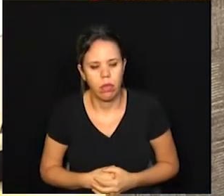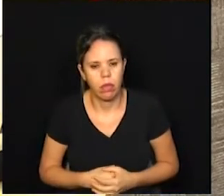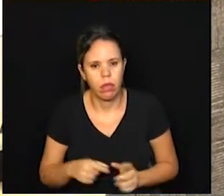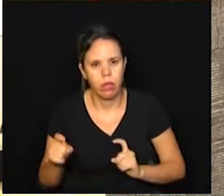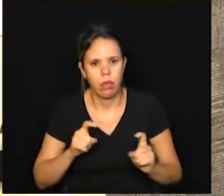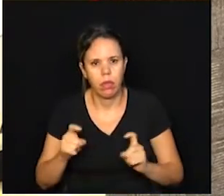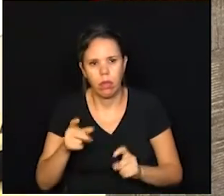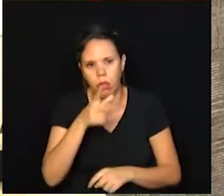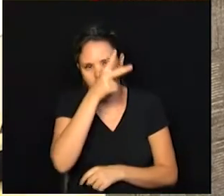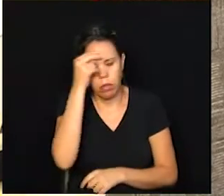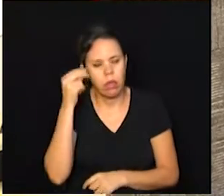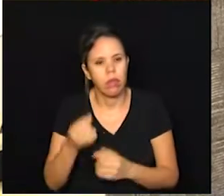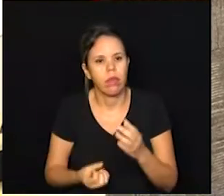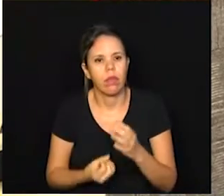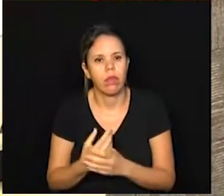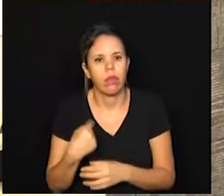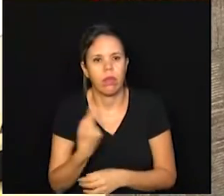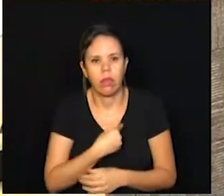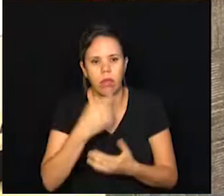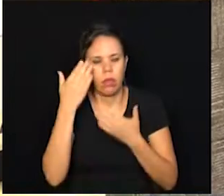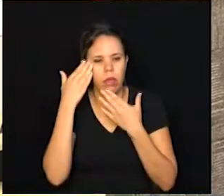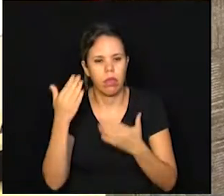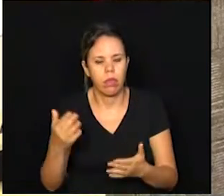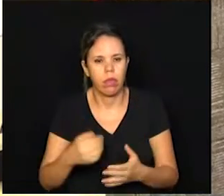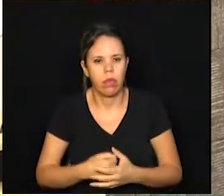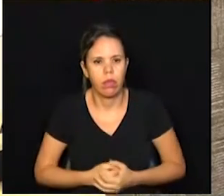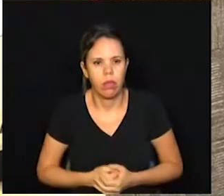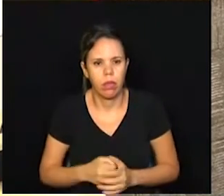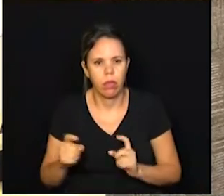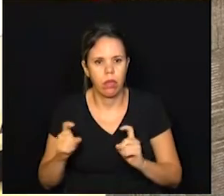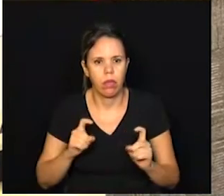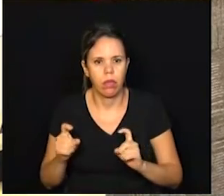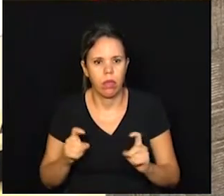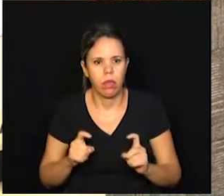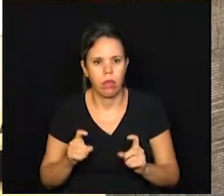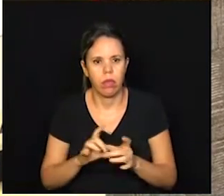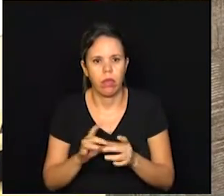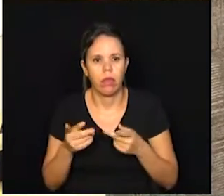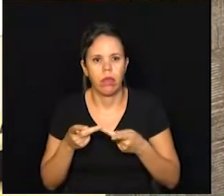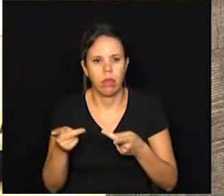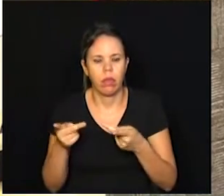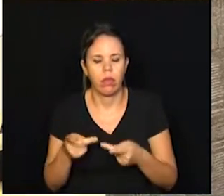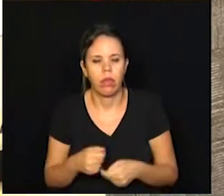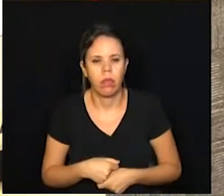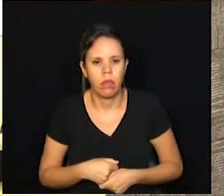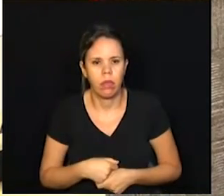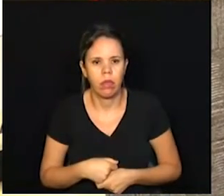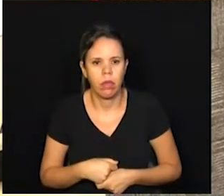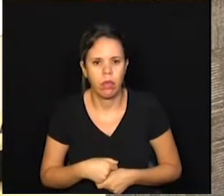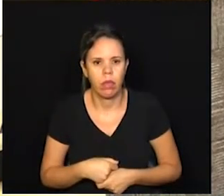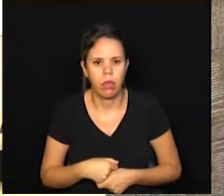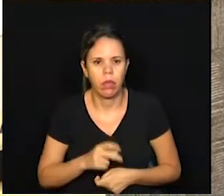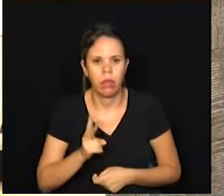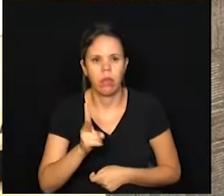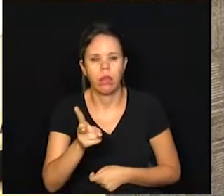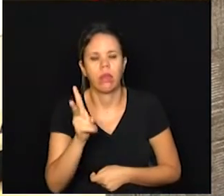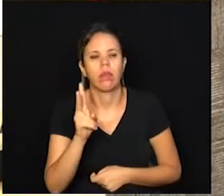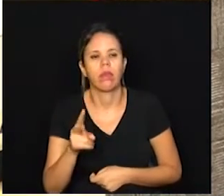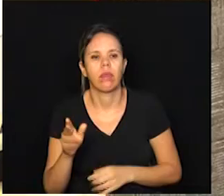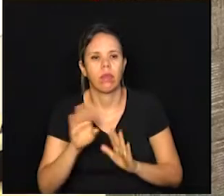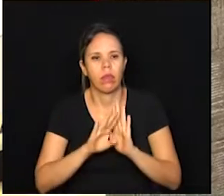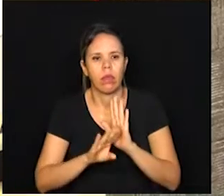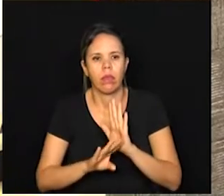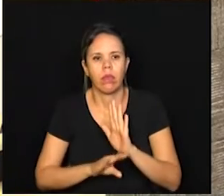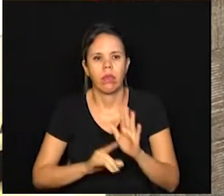audiência pública facultativa. Nós agradecemos a sua audiência e deixamos o convite para que continue com a nossa